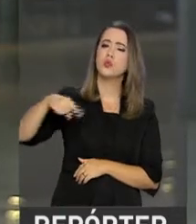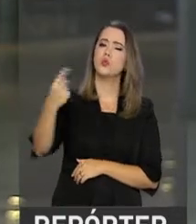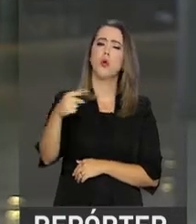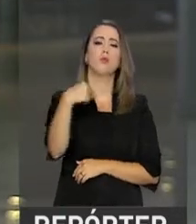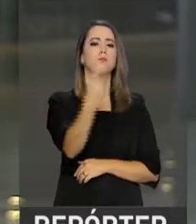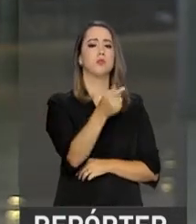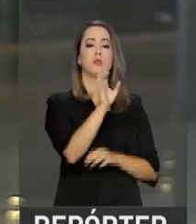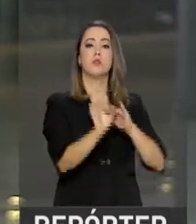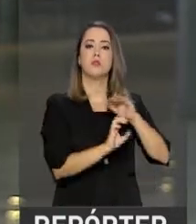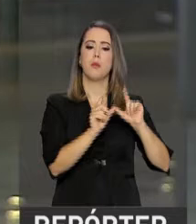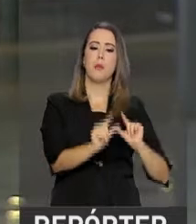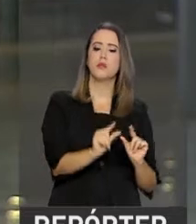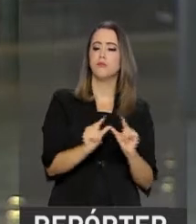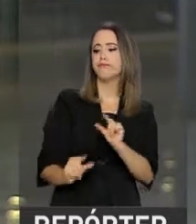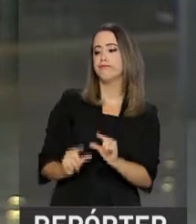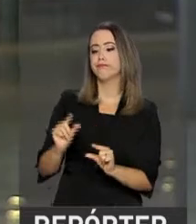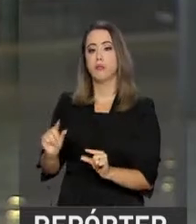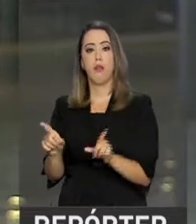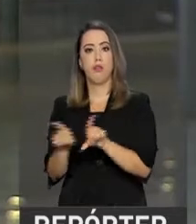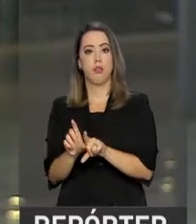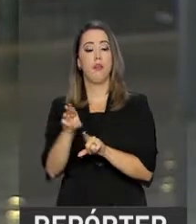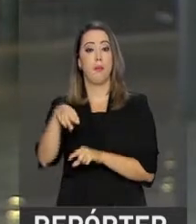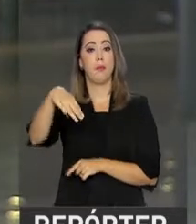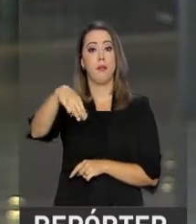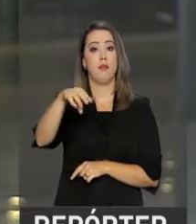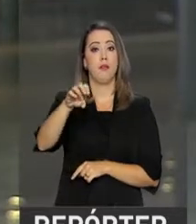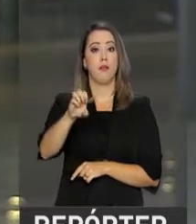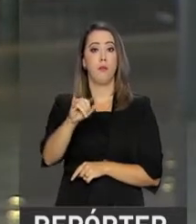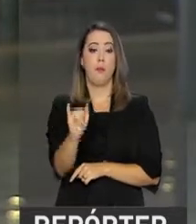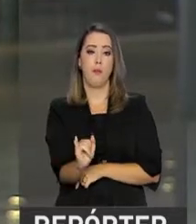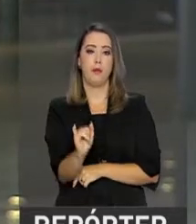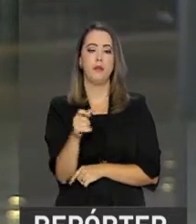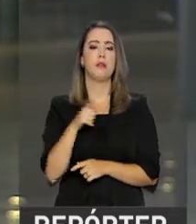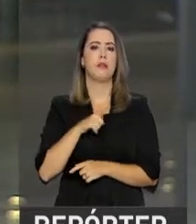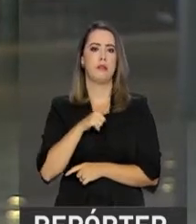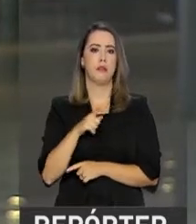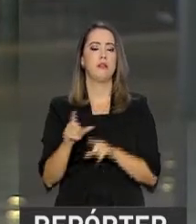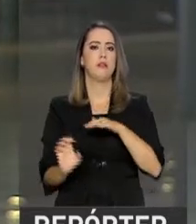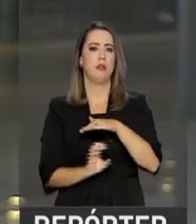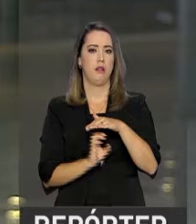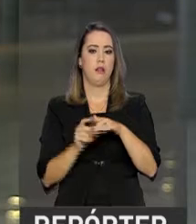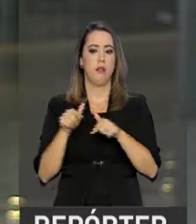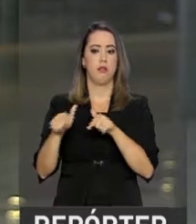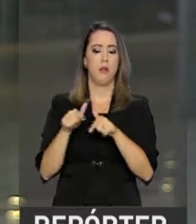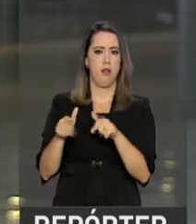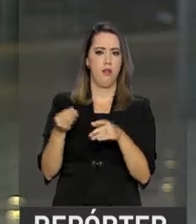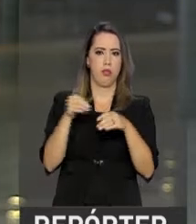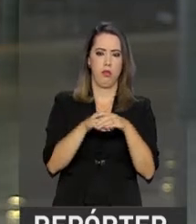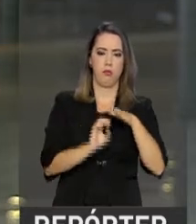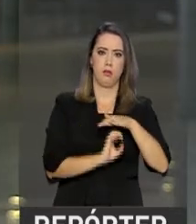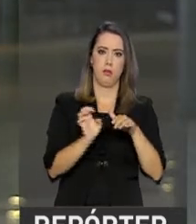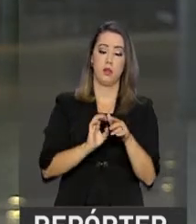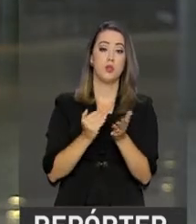micro e pequenas empresas e os microempreendedores individuais que possuem empregados a obrigatoriedade será